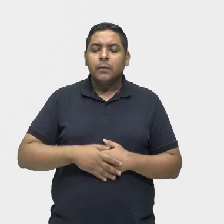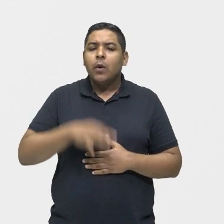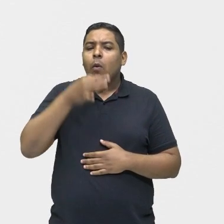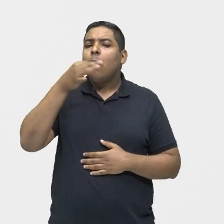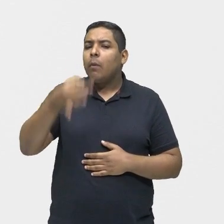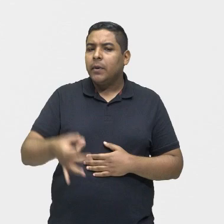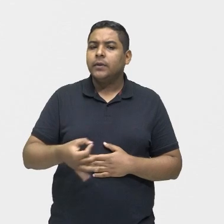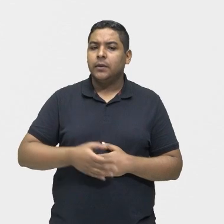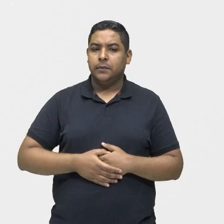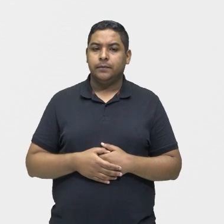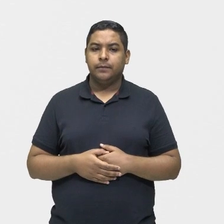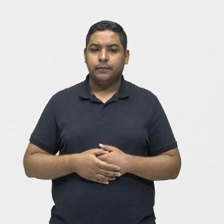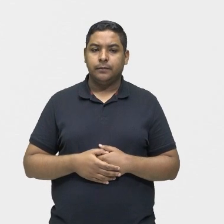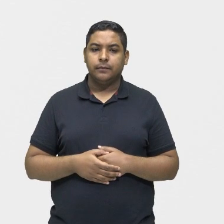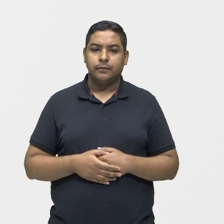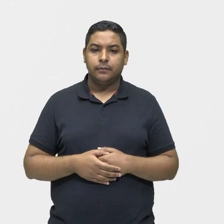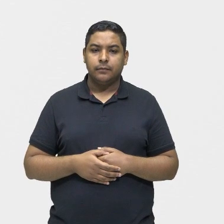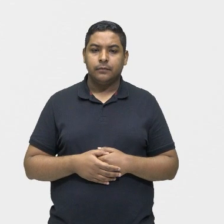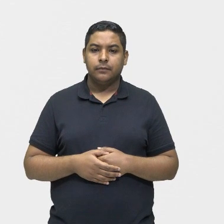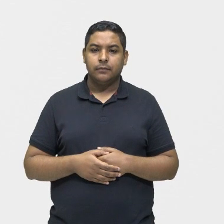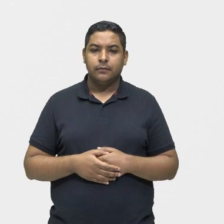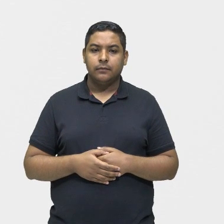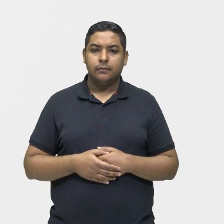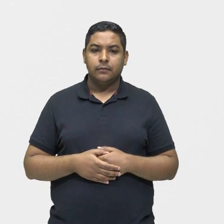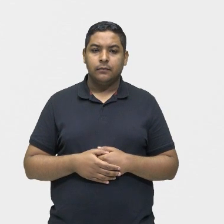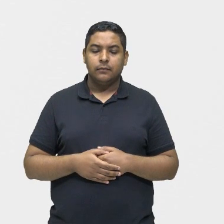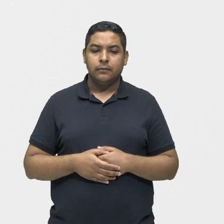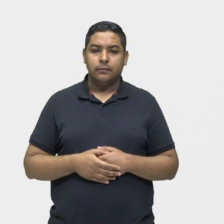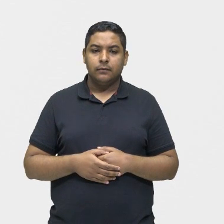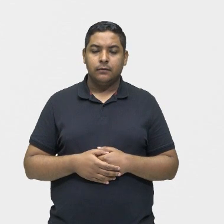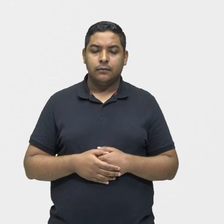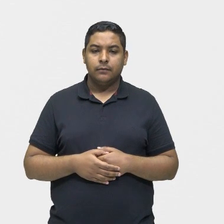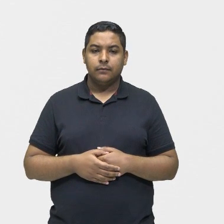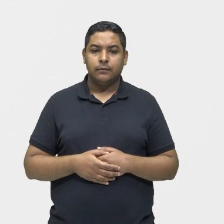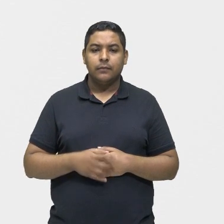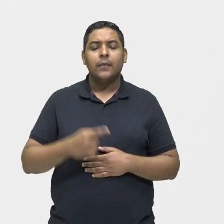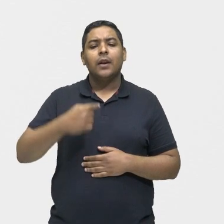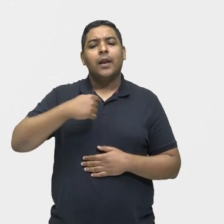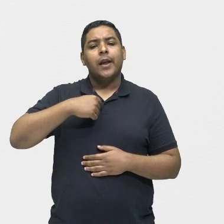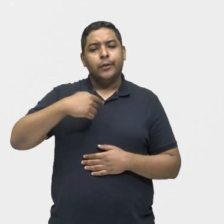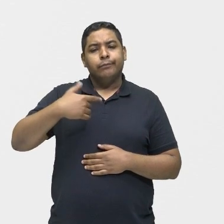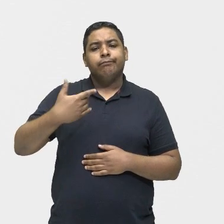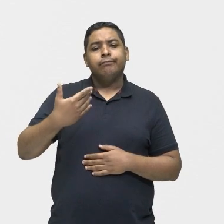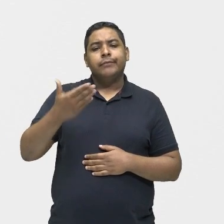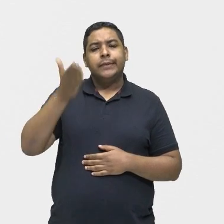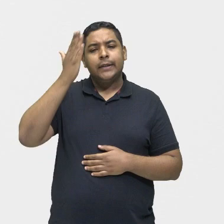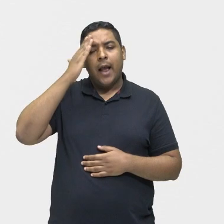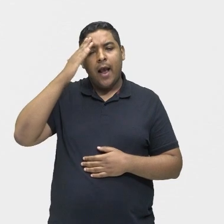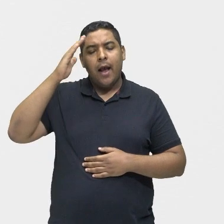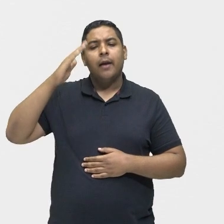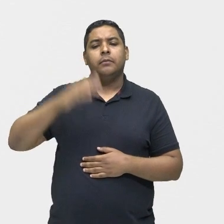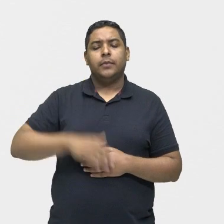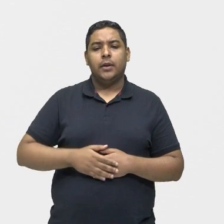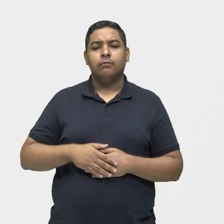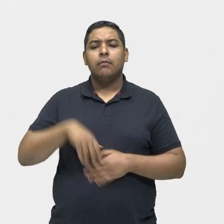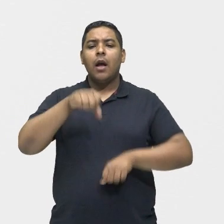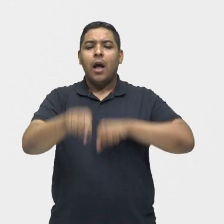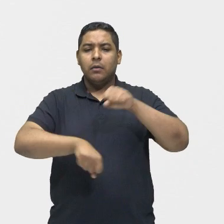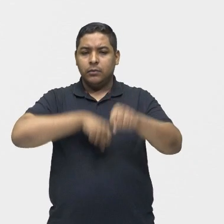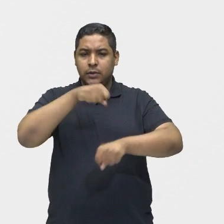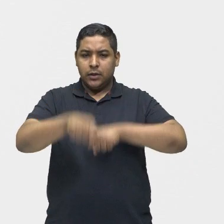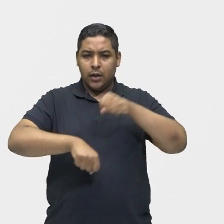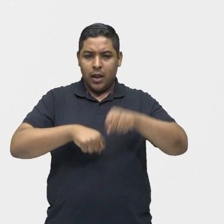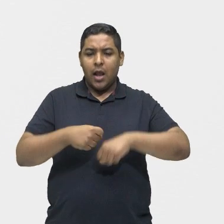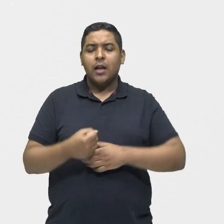comentário. I could ride a bike when I was 3. Né? Eu podia andar de bicicleta quando eu tinha